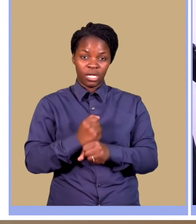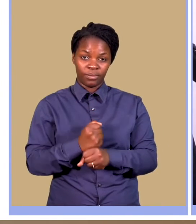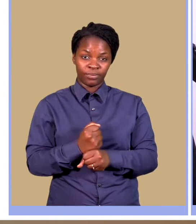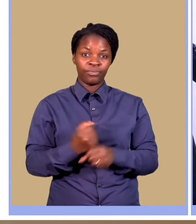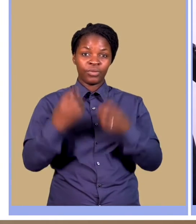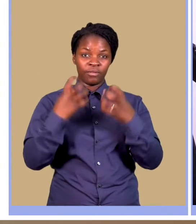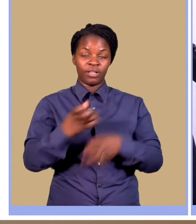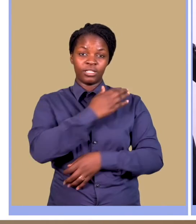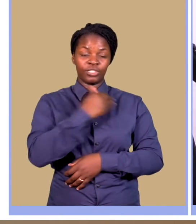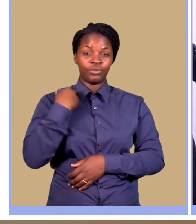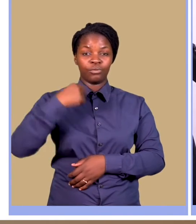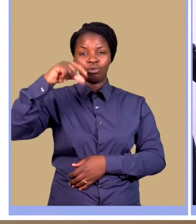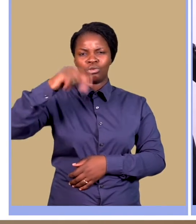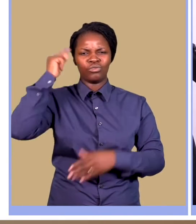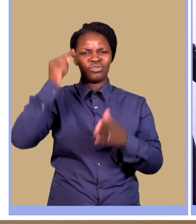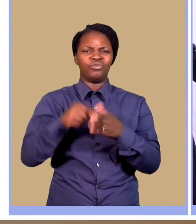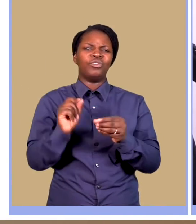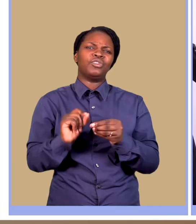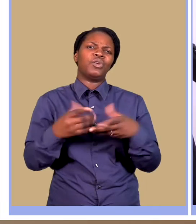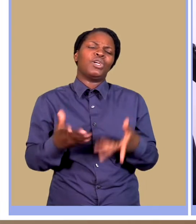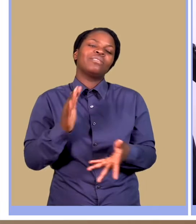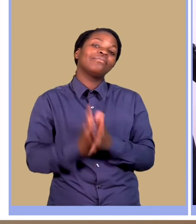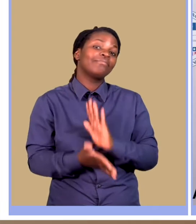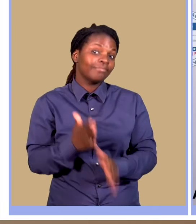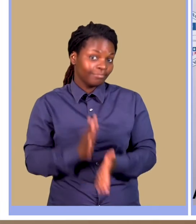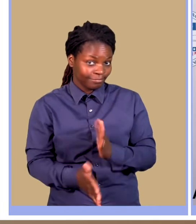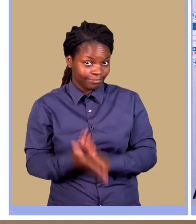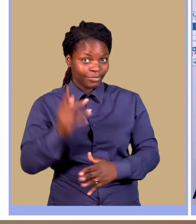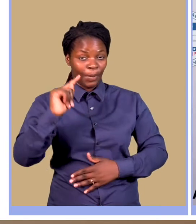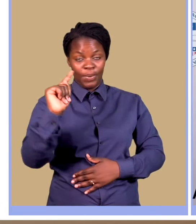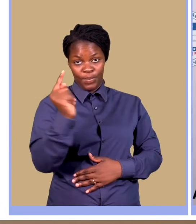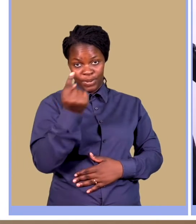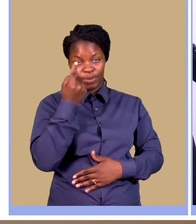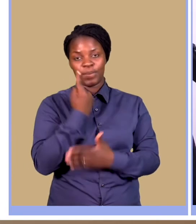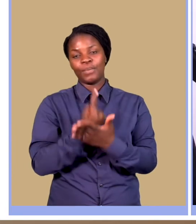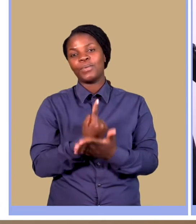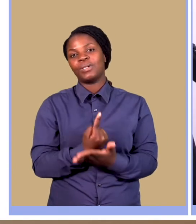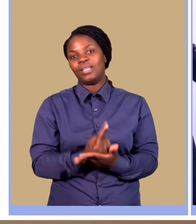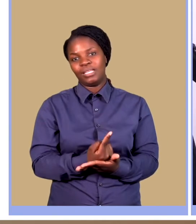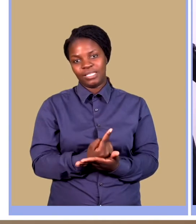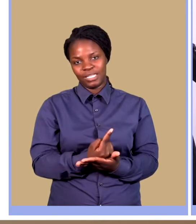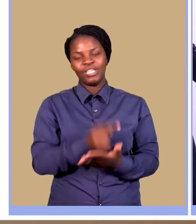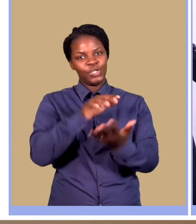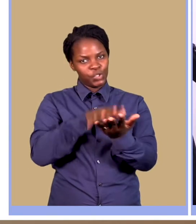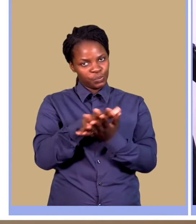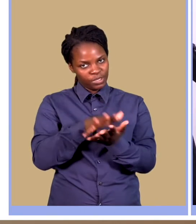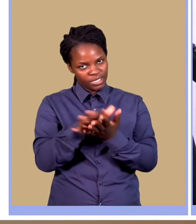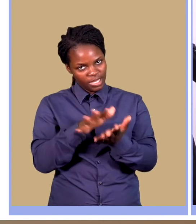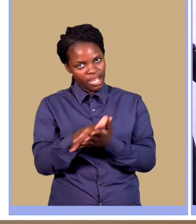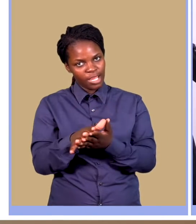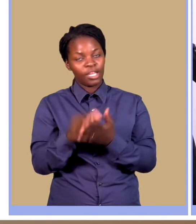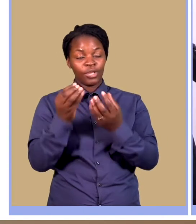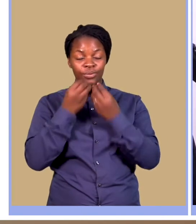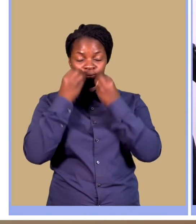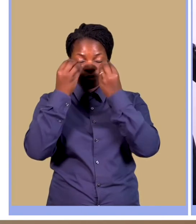que dar a conhecer, e conscientizar, dar a conhecer a eles sobre a importância do cuidado do meio